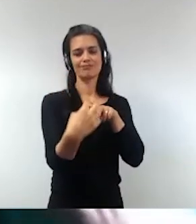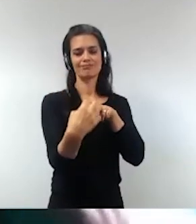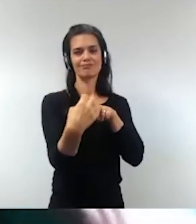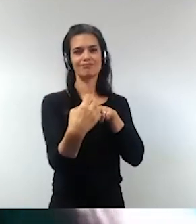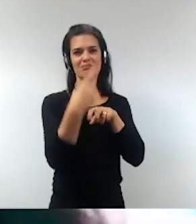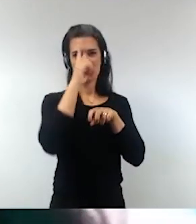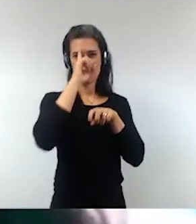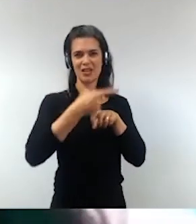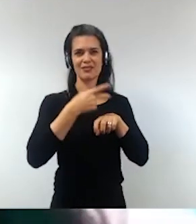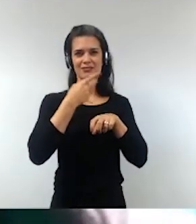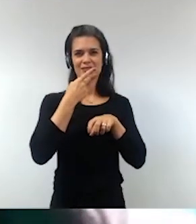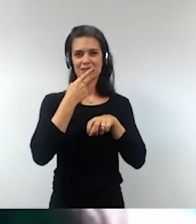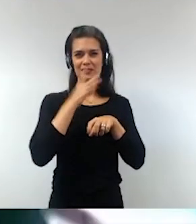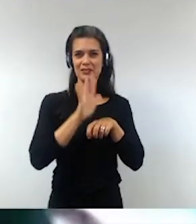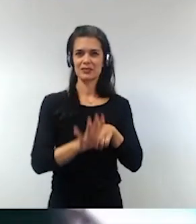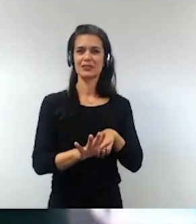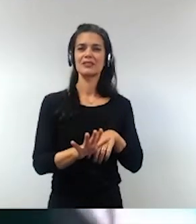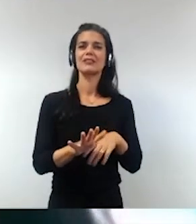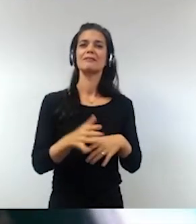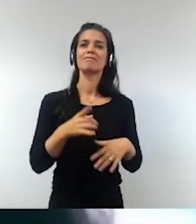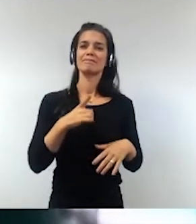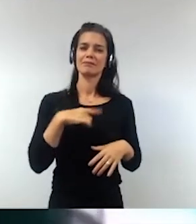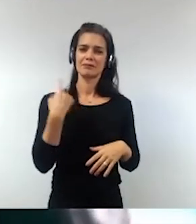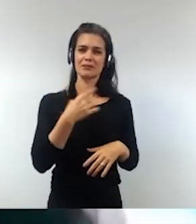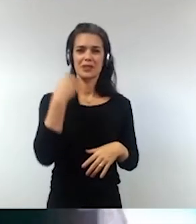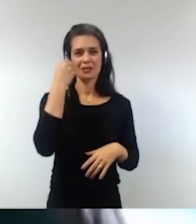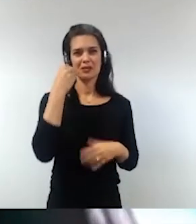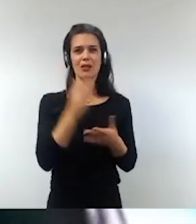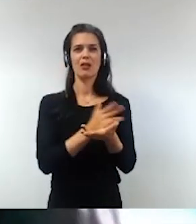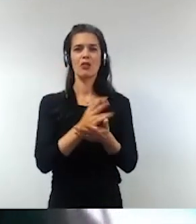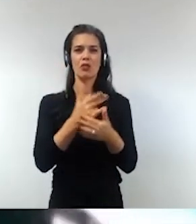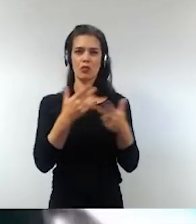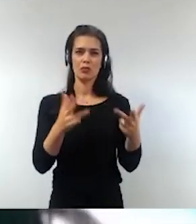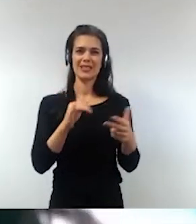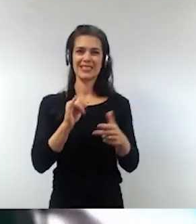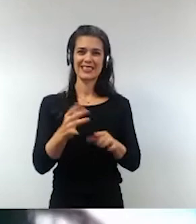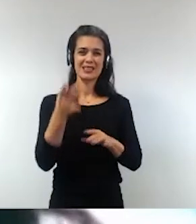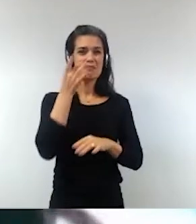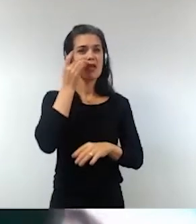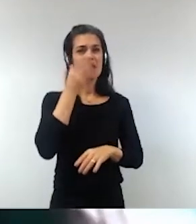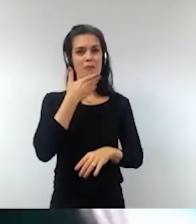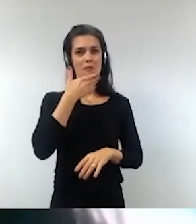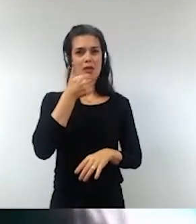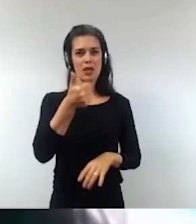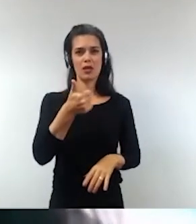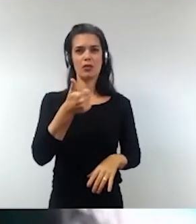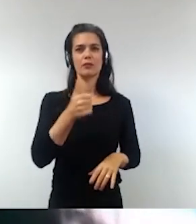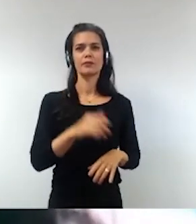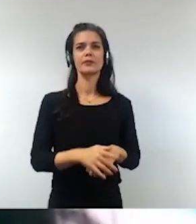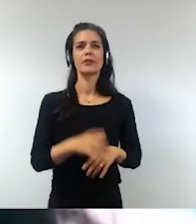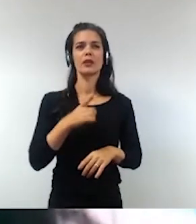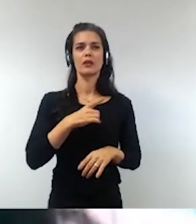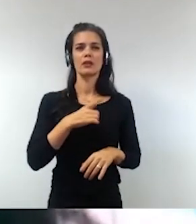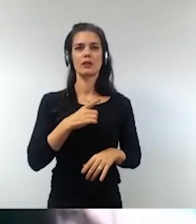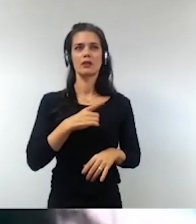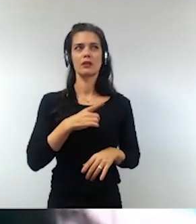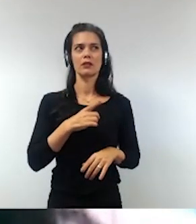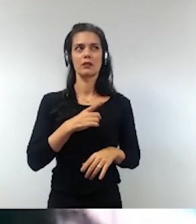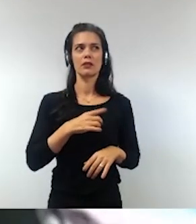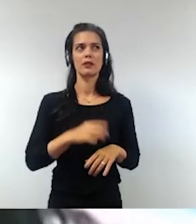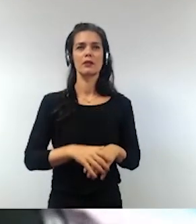gente vivenciou algumas situações assim, que se fosse presencial, ia ser muito melhor. Então, teve essa questão. Se for